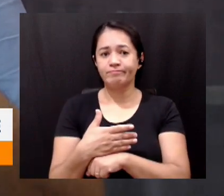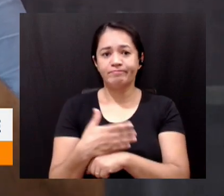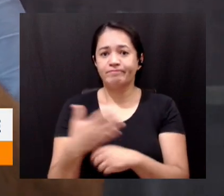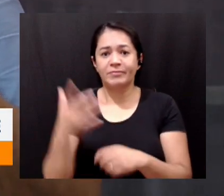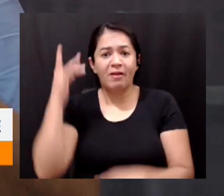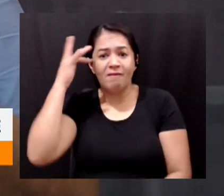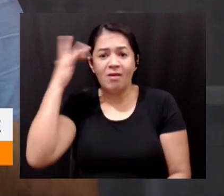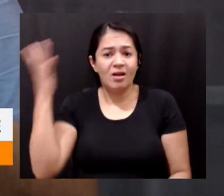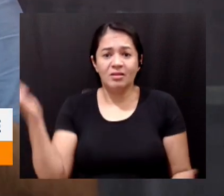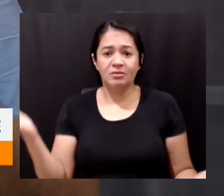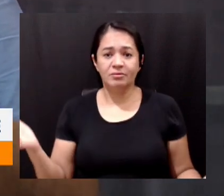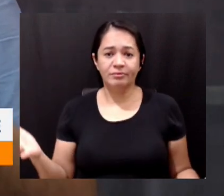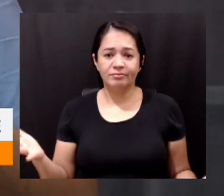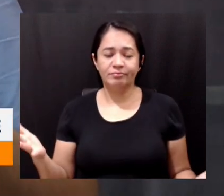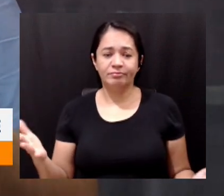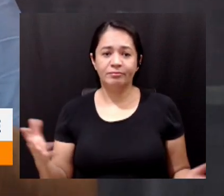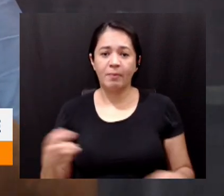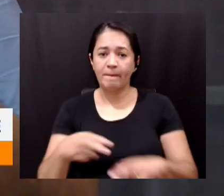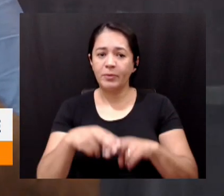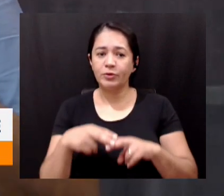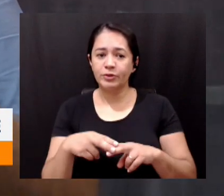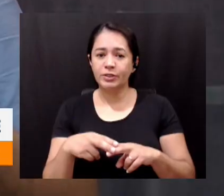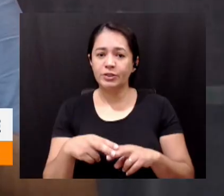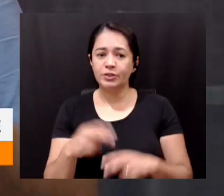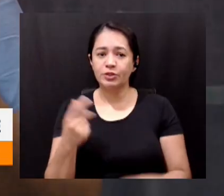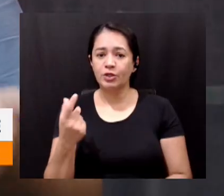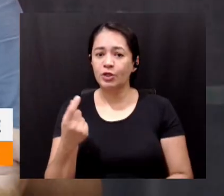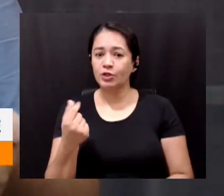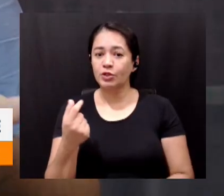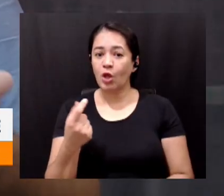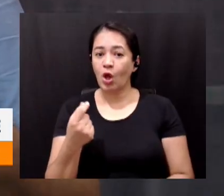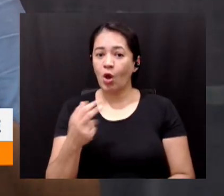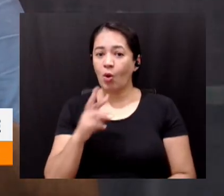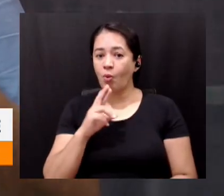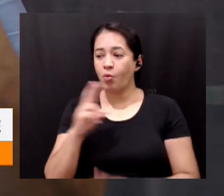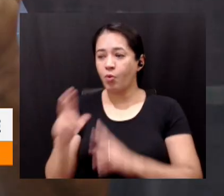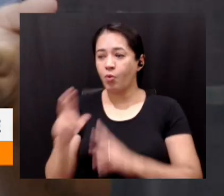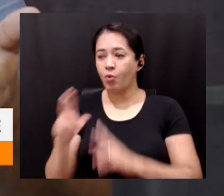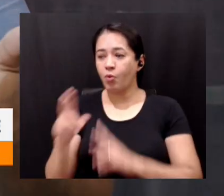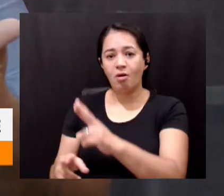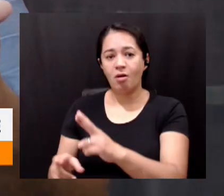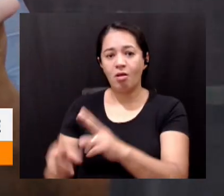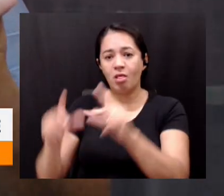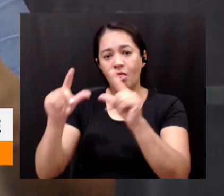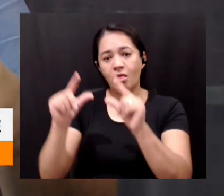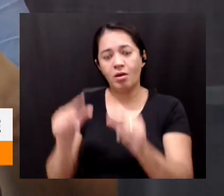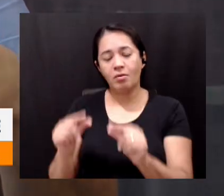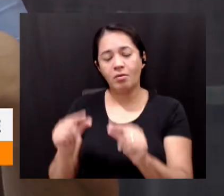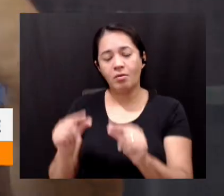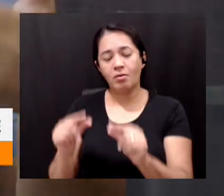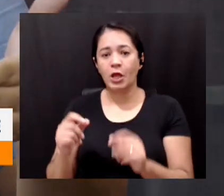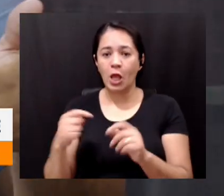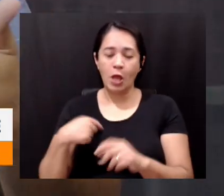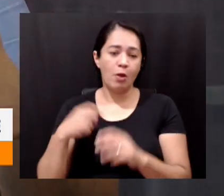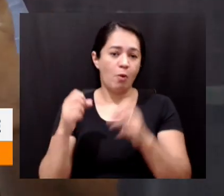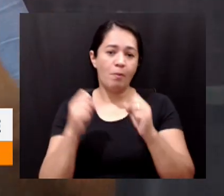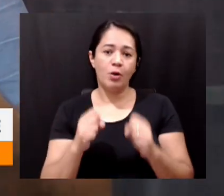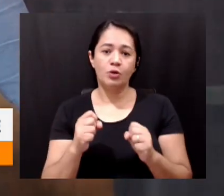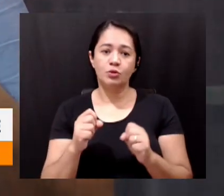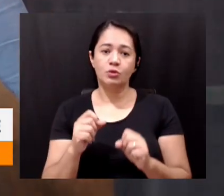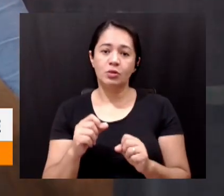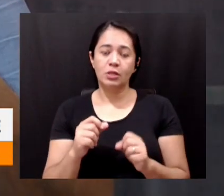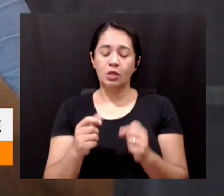facilitado, né? Então isso vai diminuir o custo de resposta que a pessoa tem para acessar. Ou seja, eu posso simplesmente, estou lá deitado na cama, eu